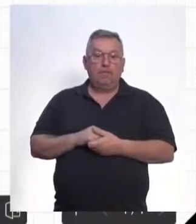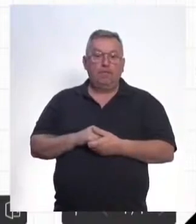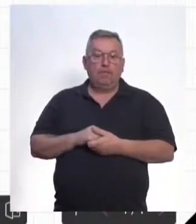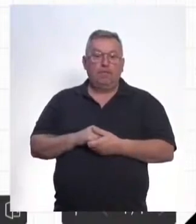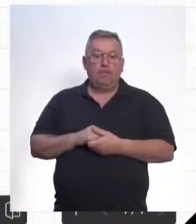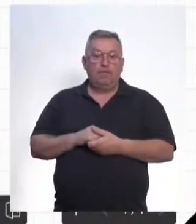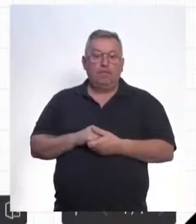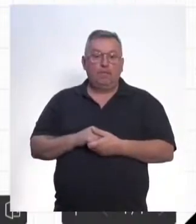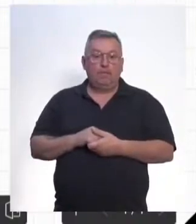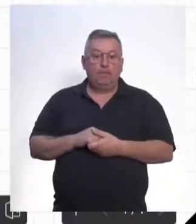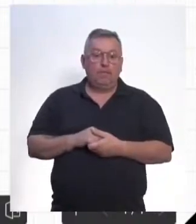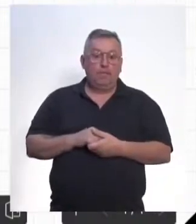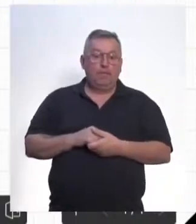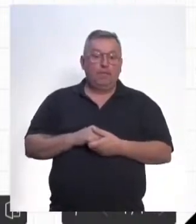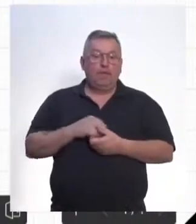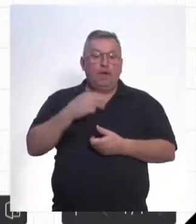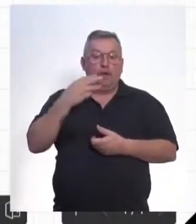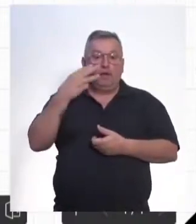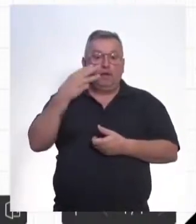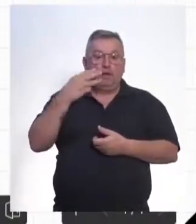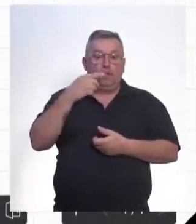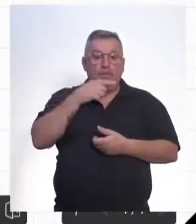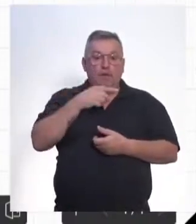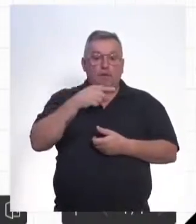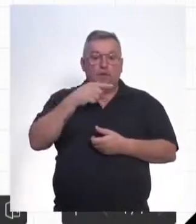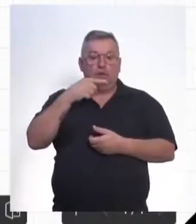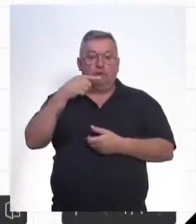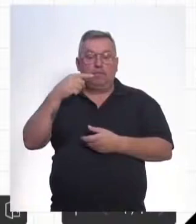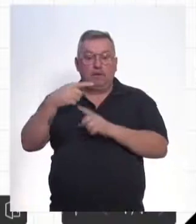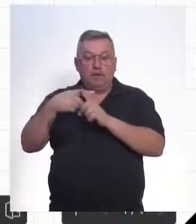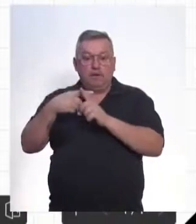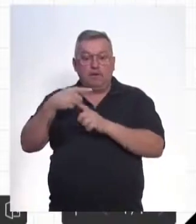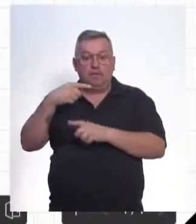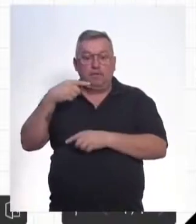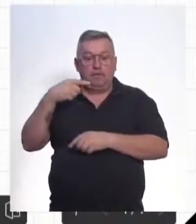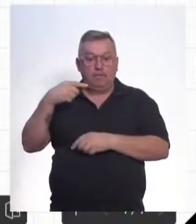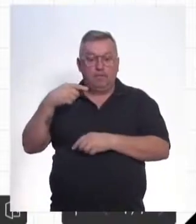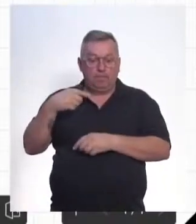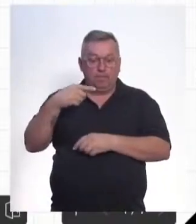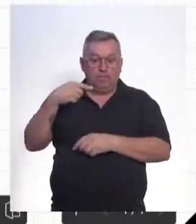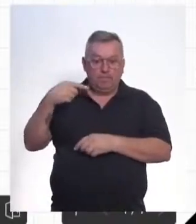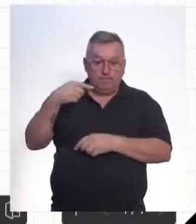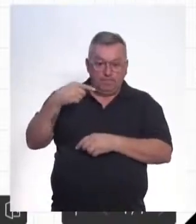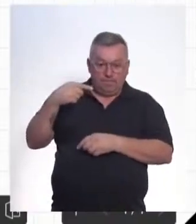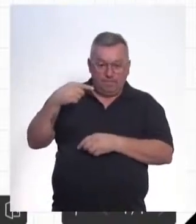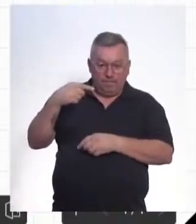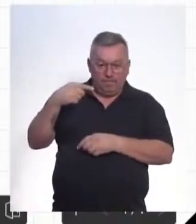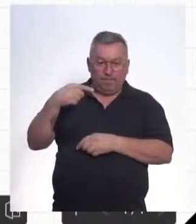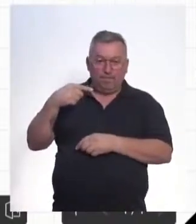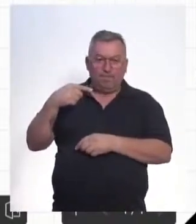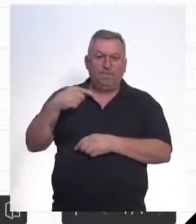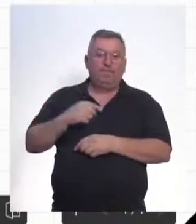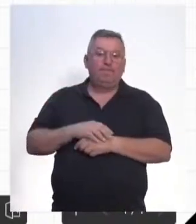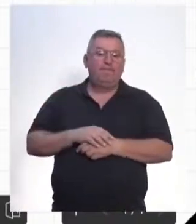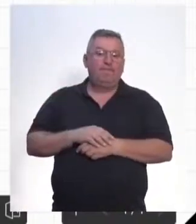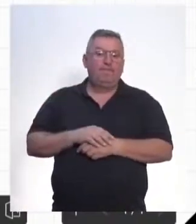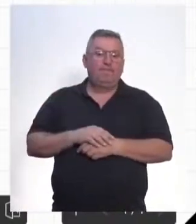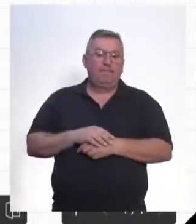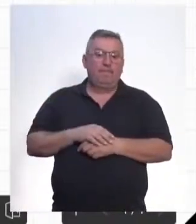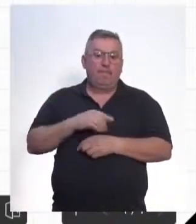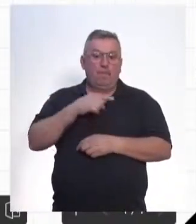Primeira multiplicação, regrinha de sinal. Menos com mais? Negativo, né? Muito bem.